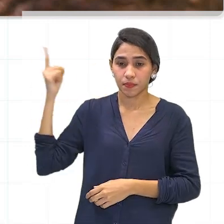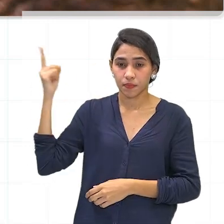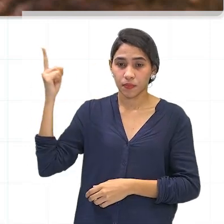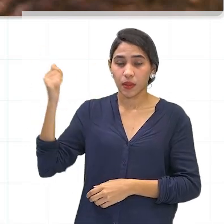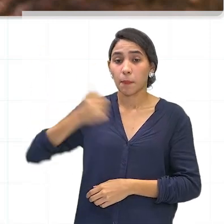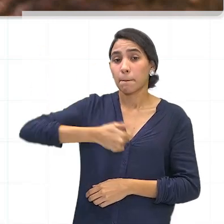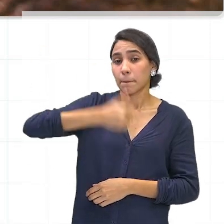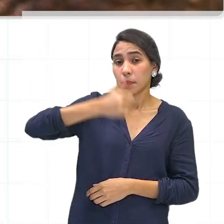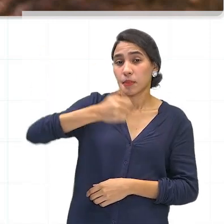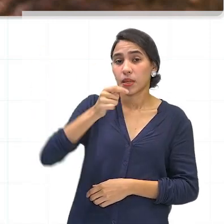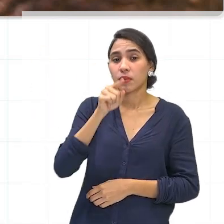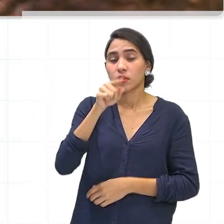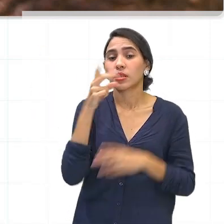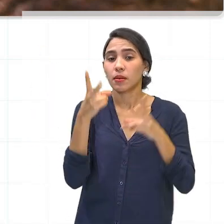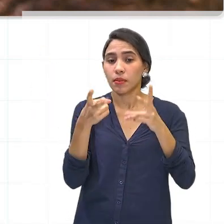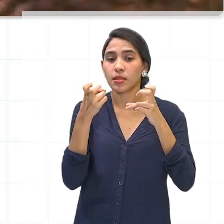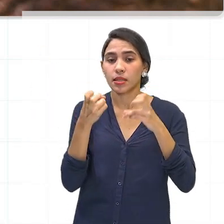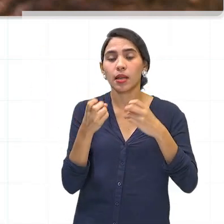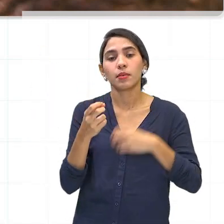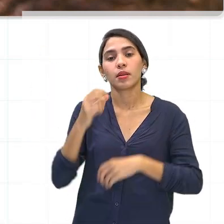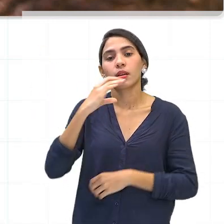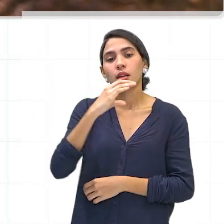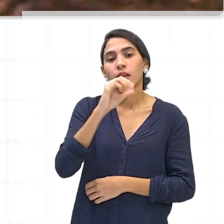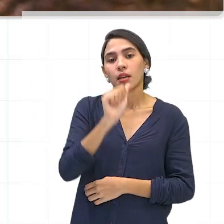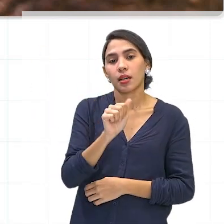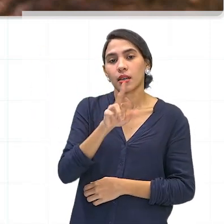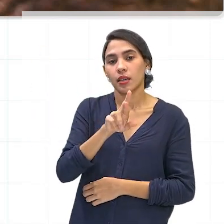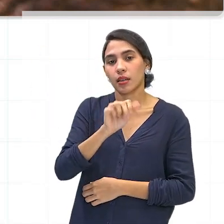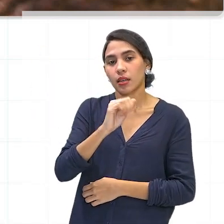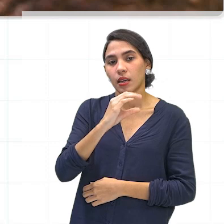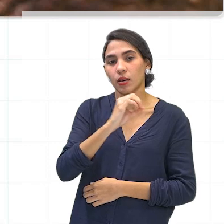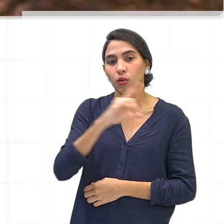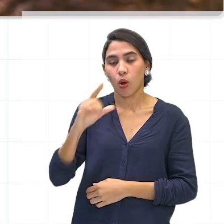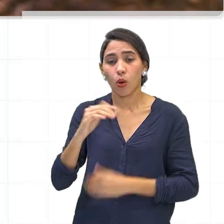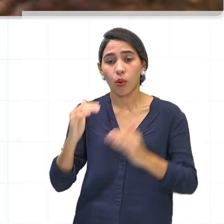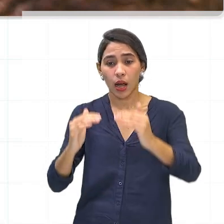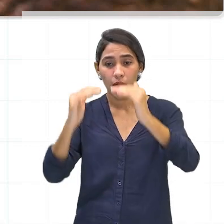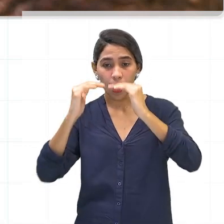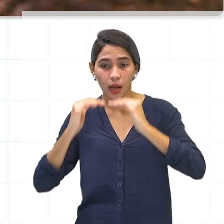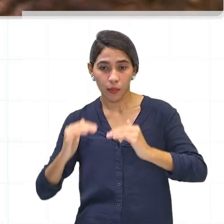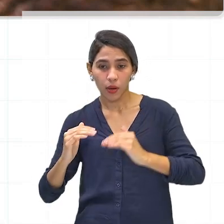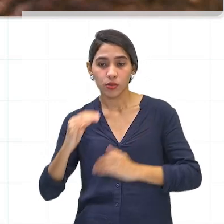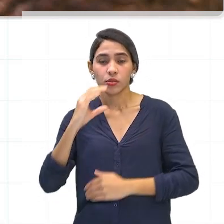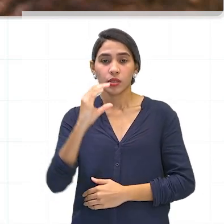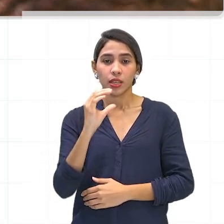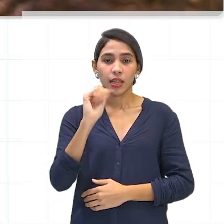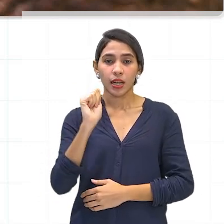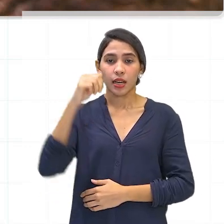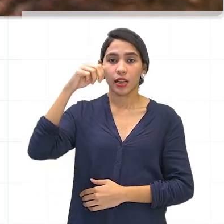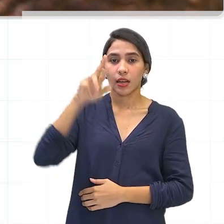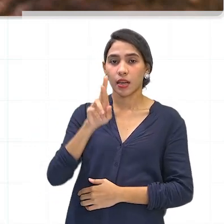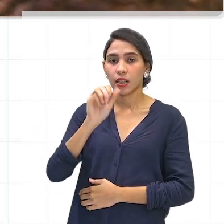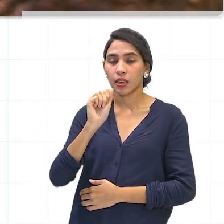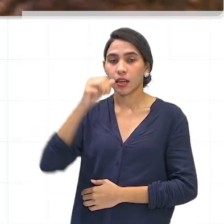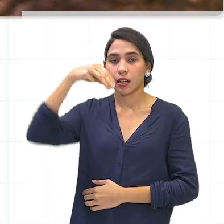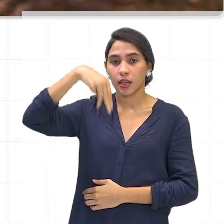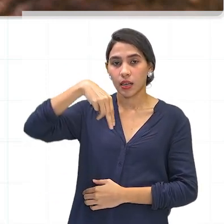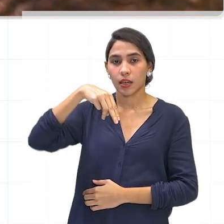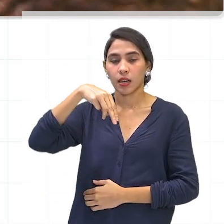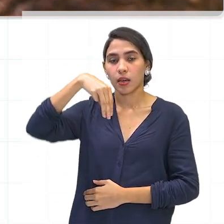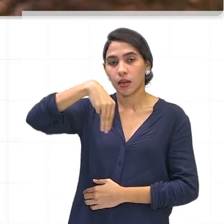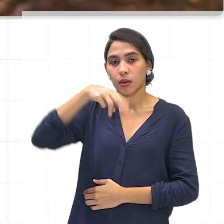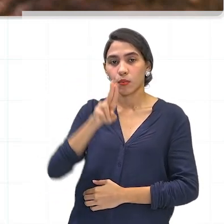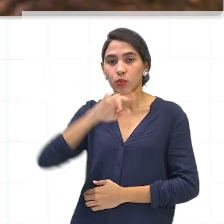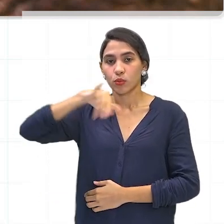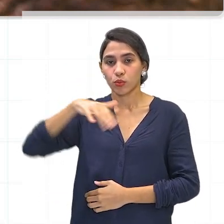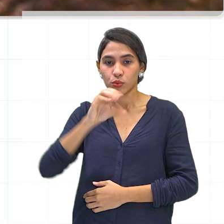de cima a gente visualiza aí o caracol, certo? E abaixo você visualiza aí o caramujo, ok? Temos uma outra